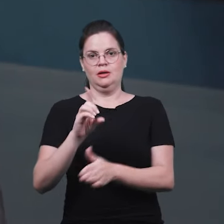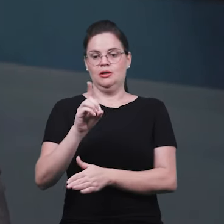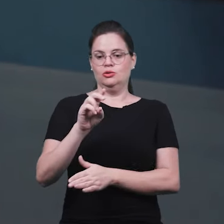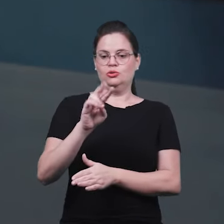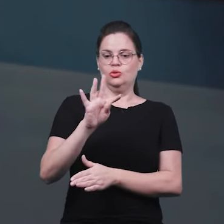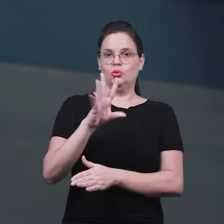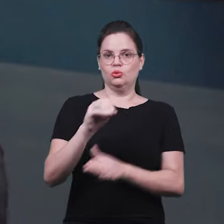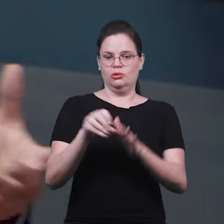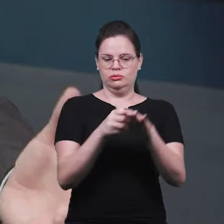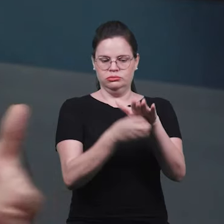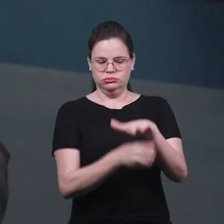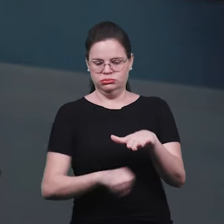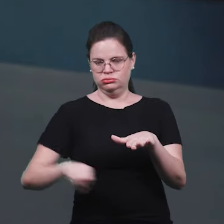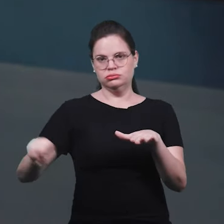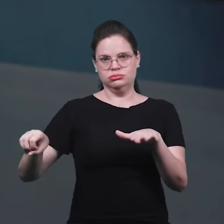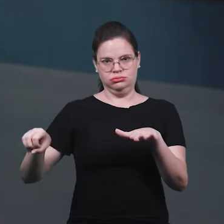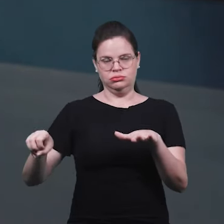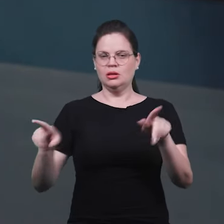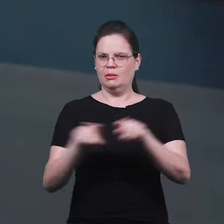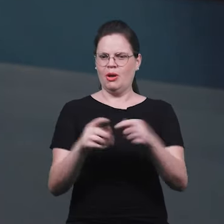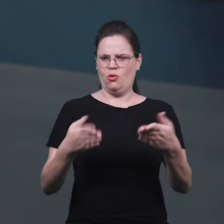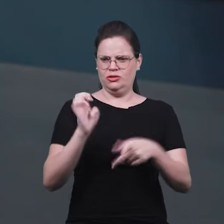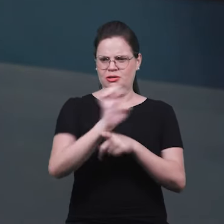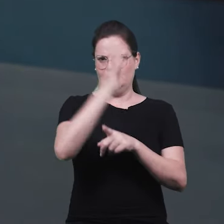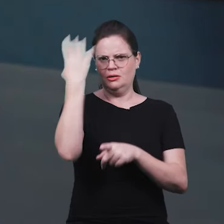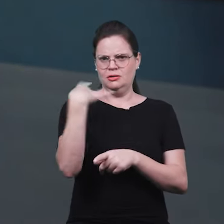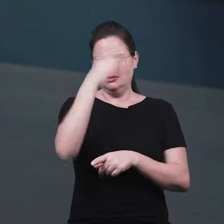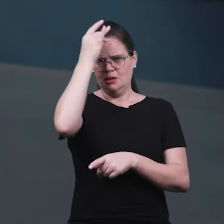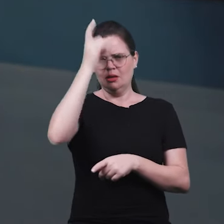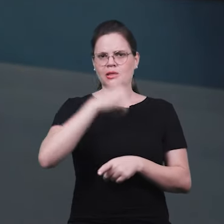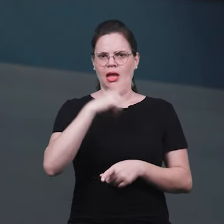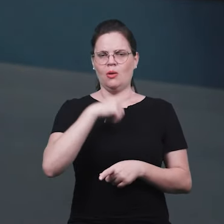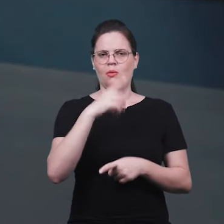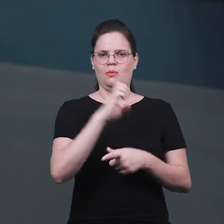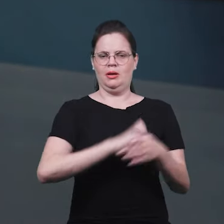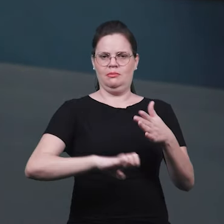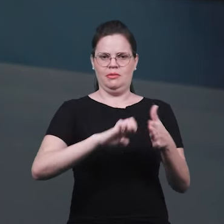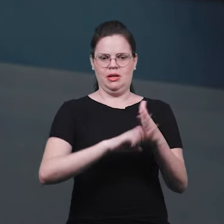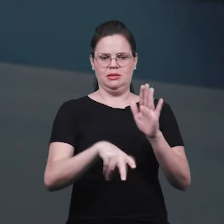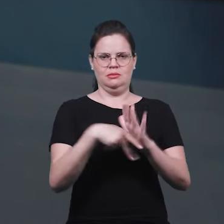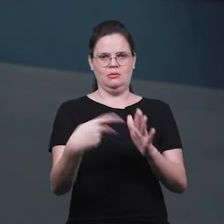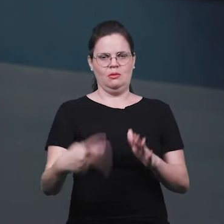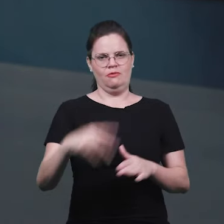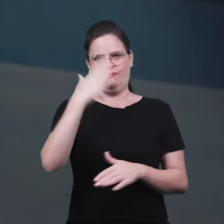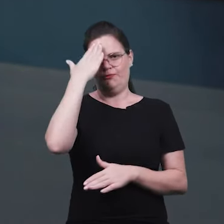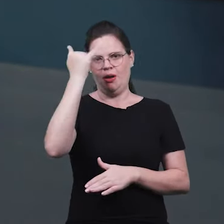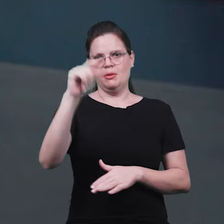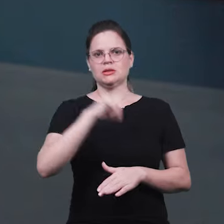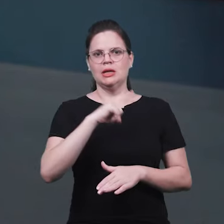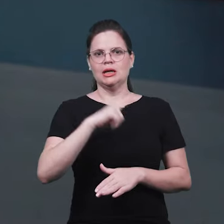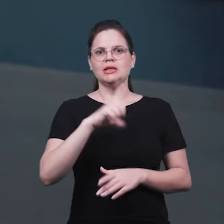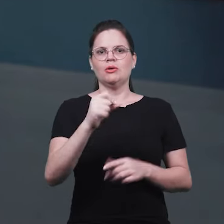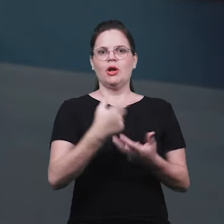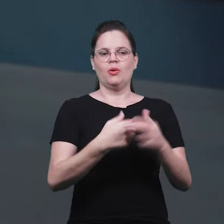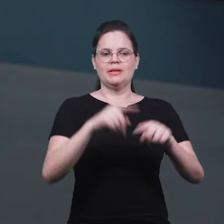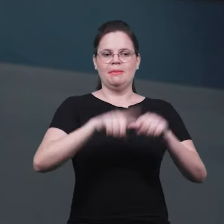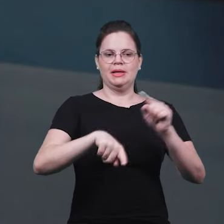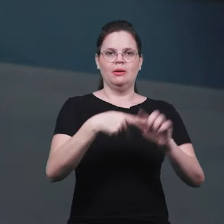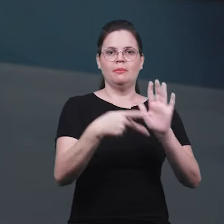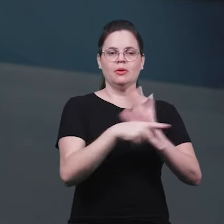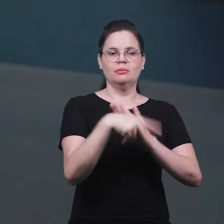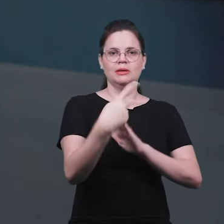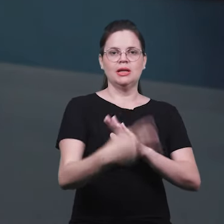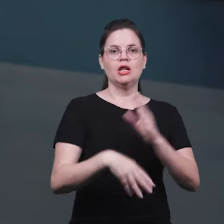que são os dutos. Inclusive hoje no Espírito Santo nós temos uma grande indústria, né, que ela movimenta os seus insumos para mineração